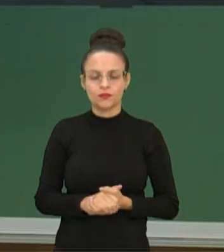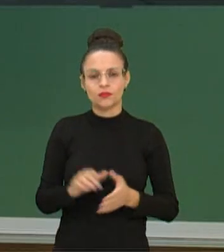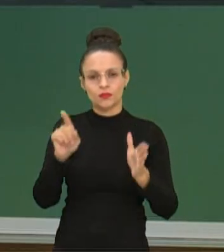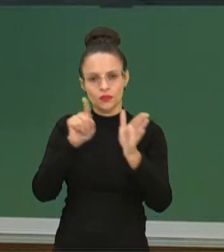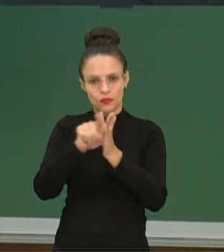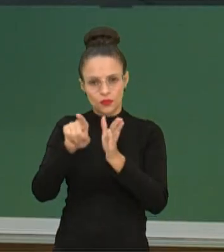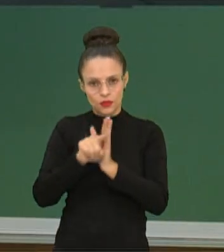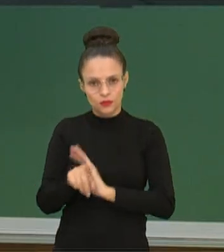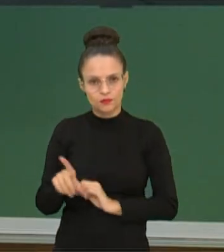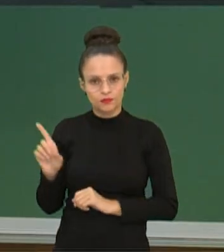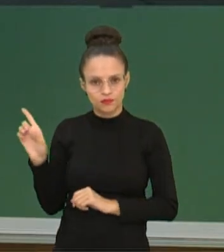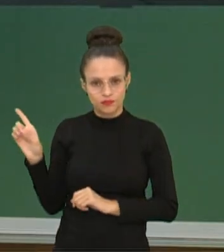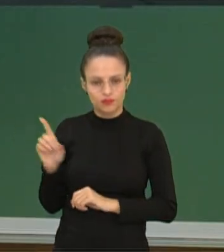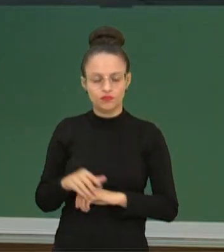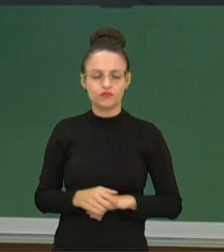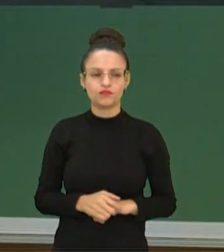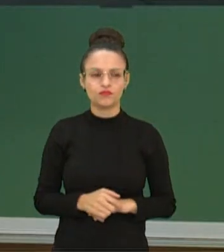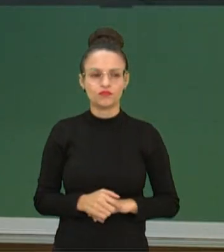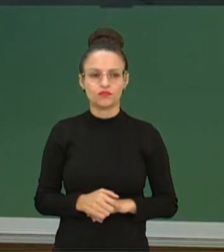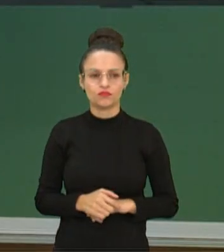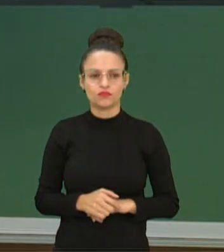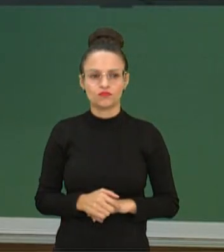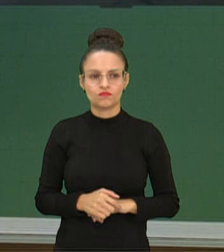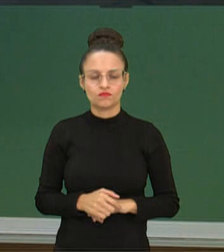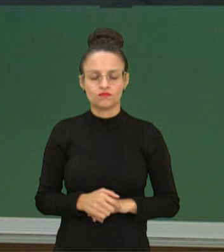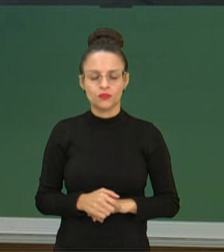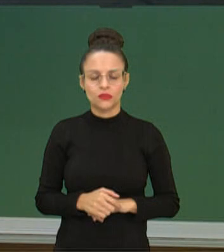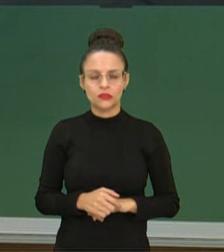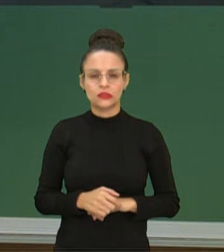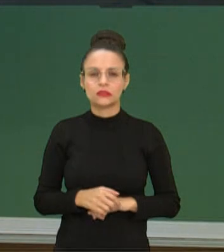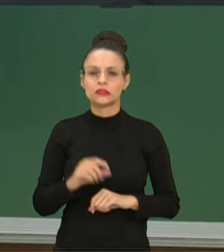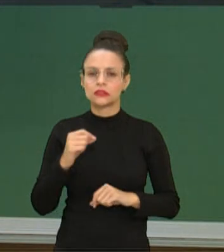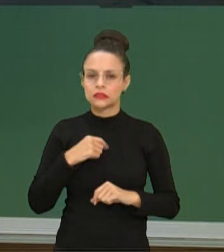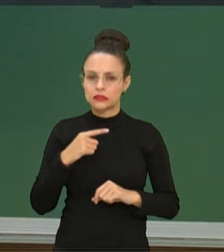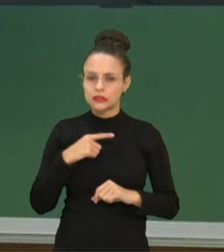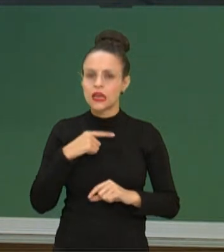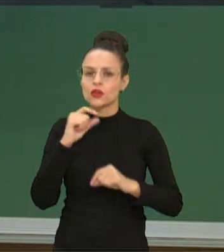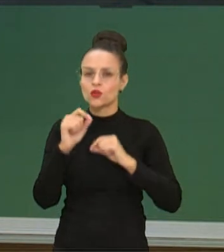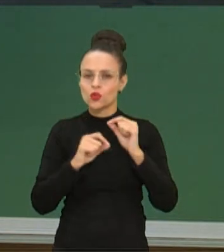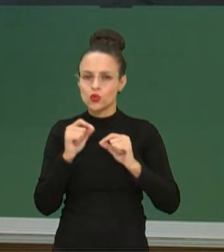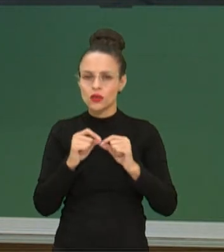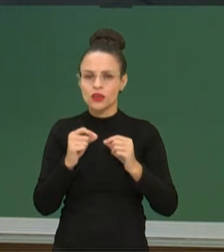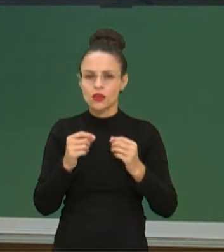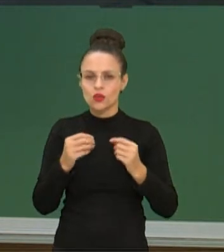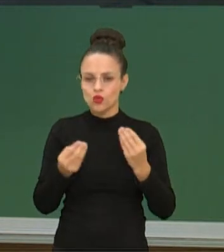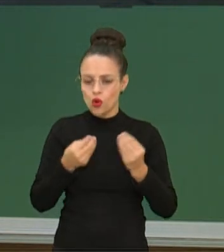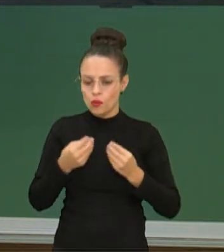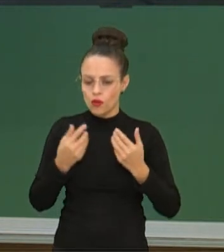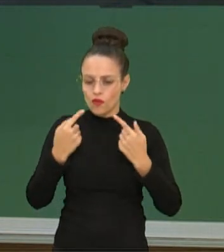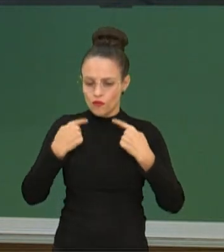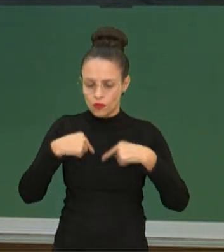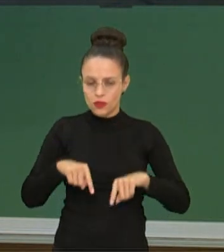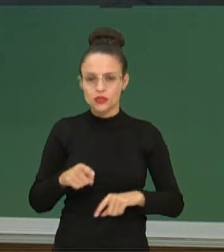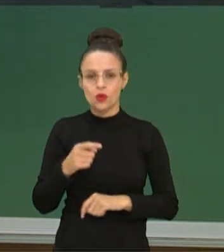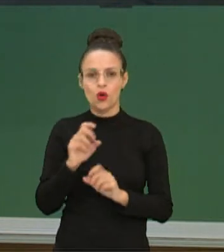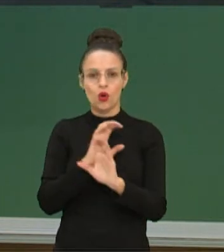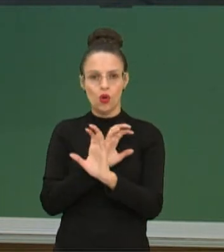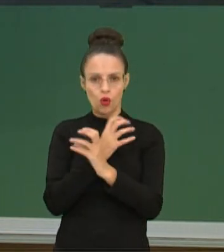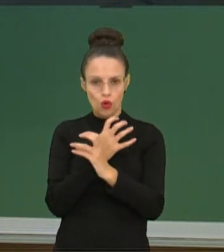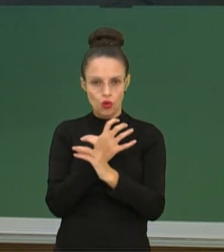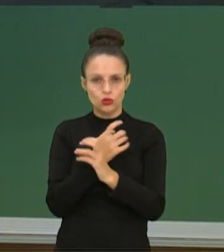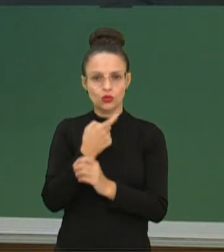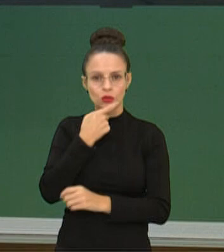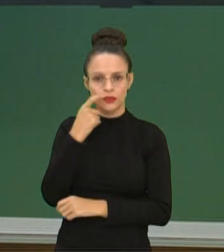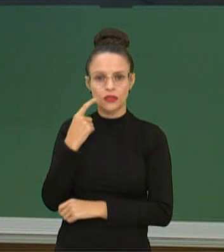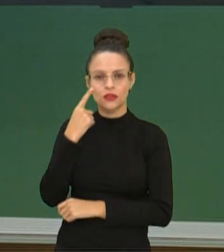aqui. Atua na formação dos ossos e dos dentes. Que sais minerais são esses? Letra A é o